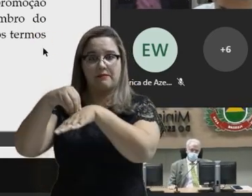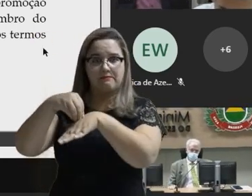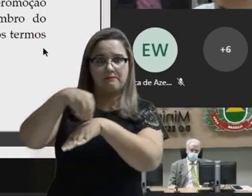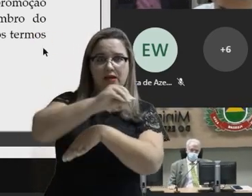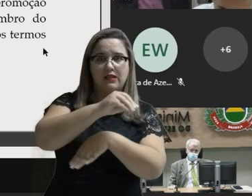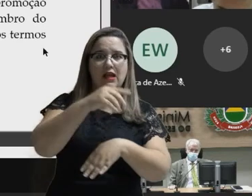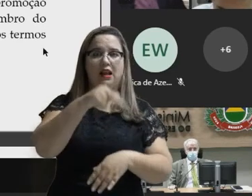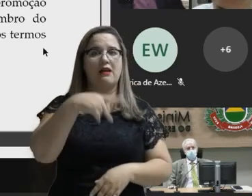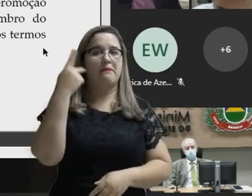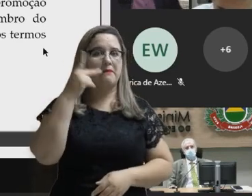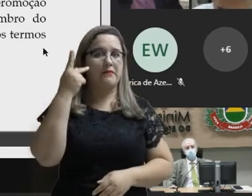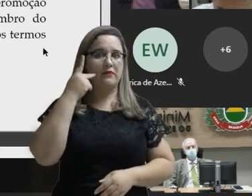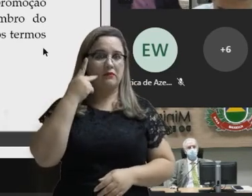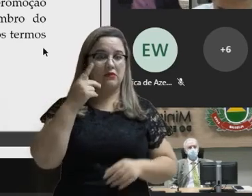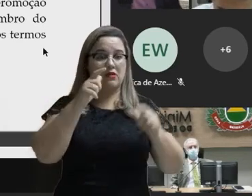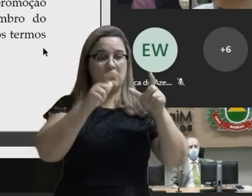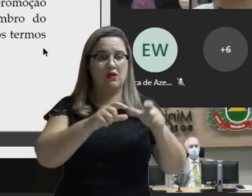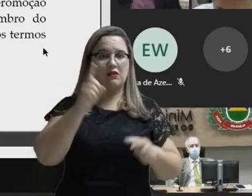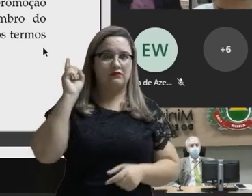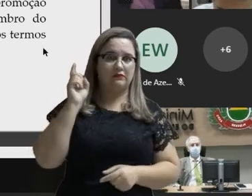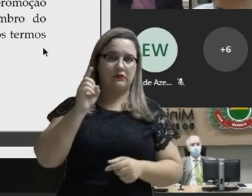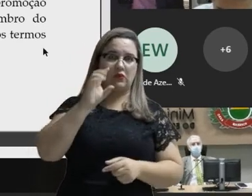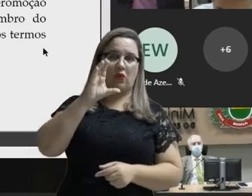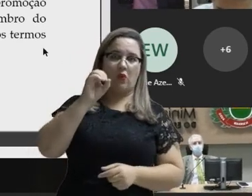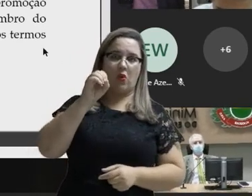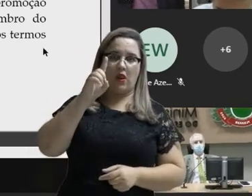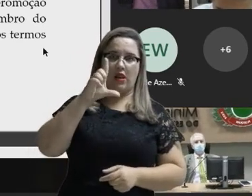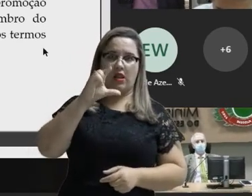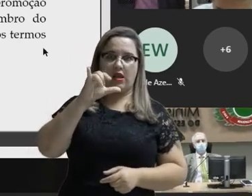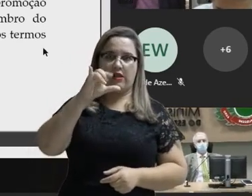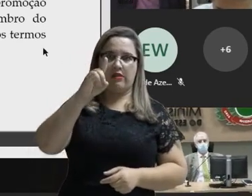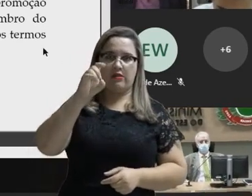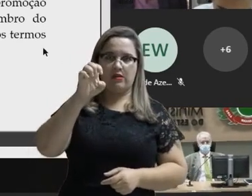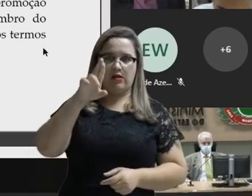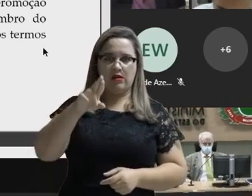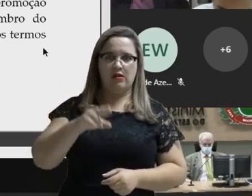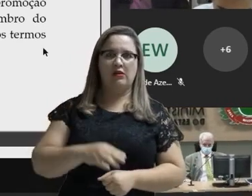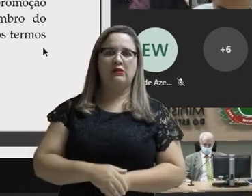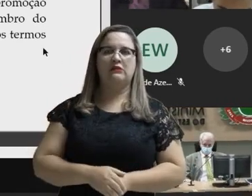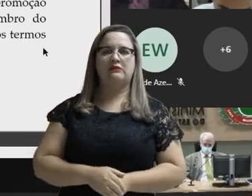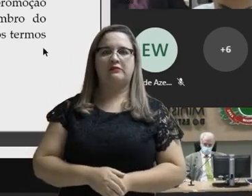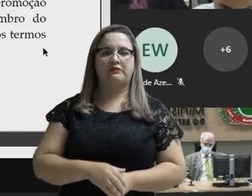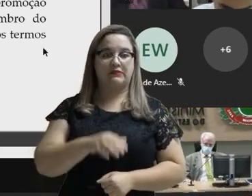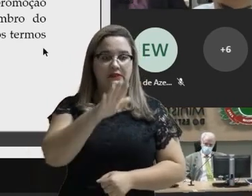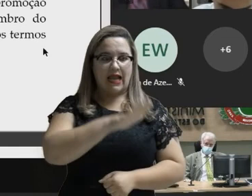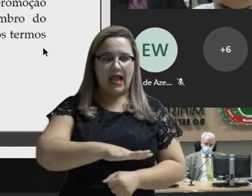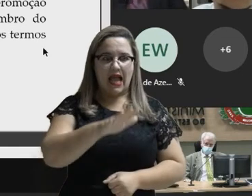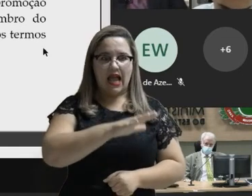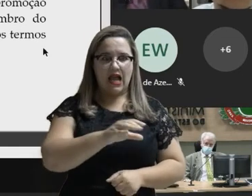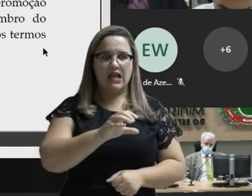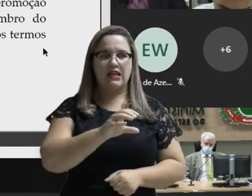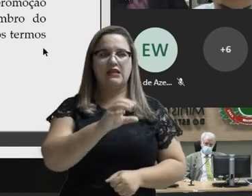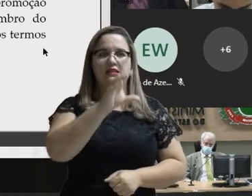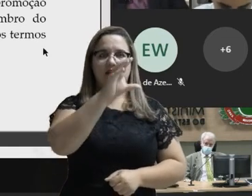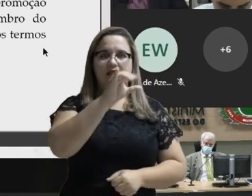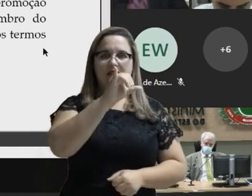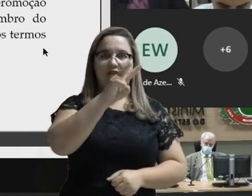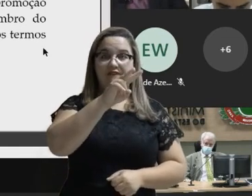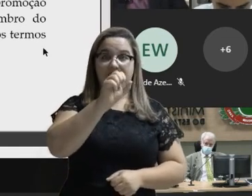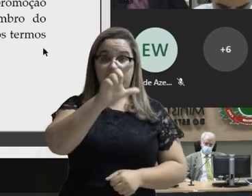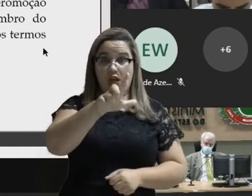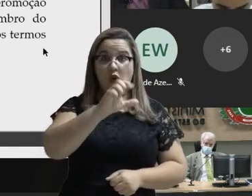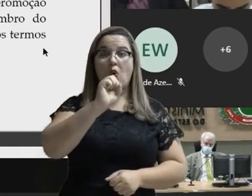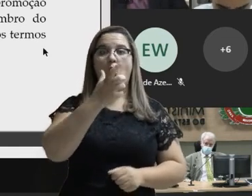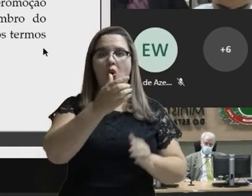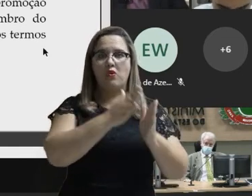da comarca de Colíder, para que a apuração ocorra tanto na área civil como criminal, haja vista que construir,